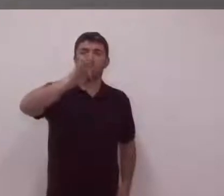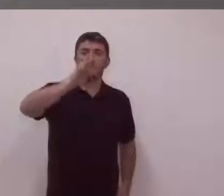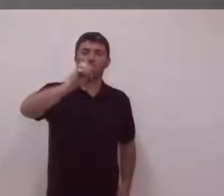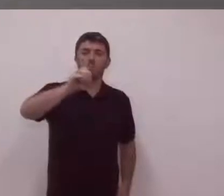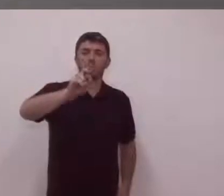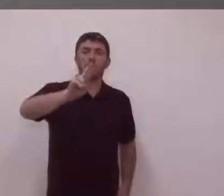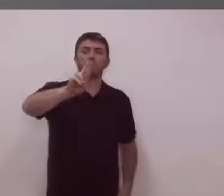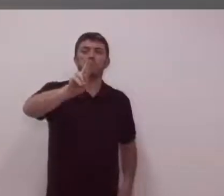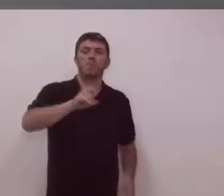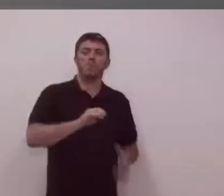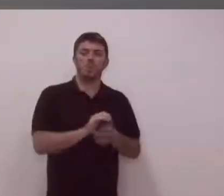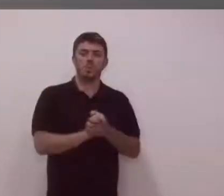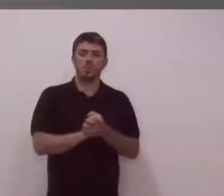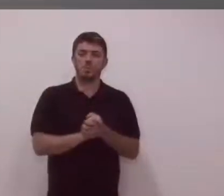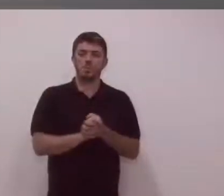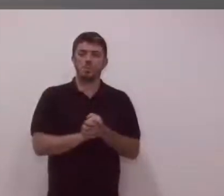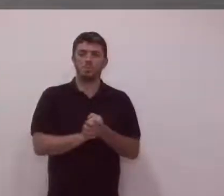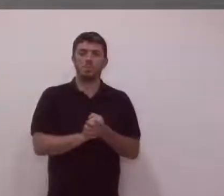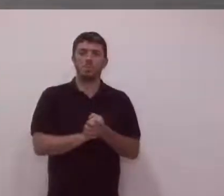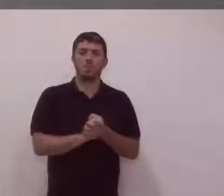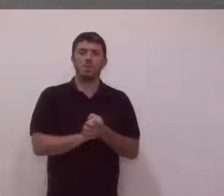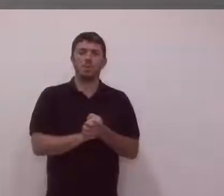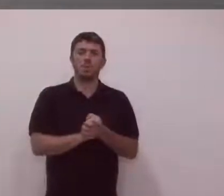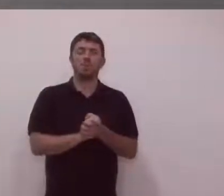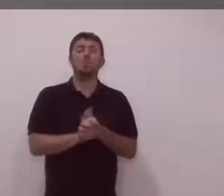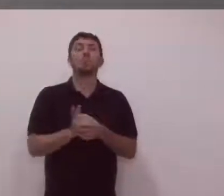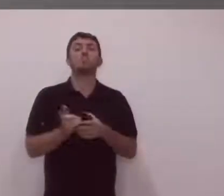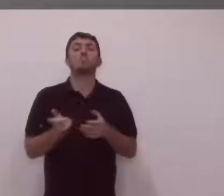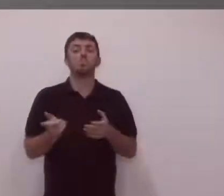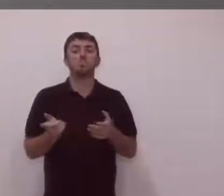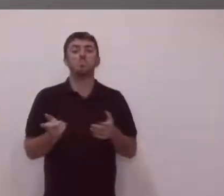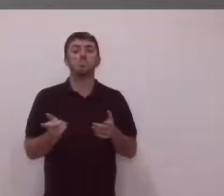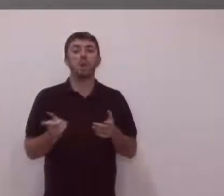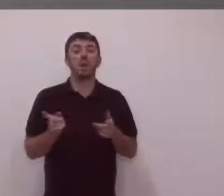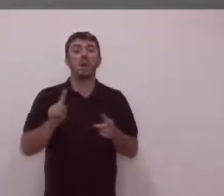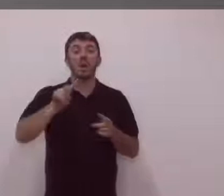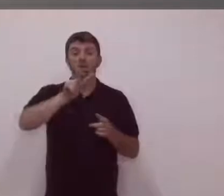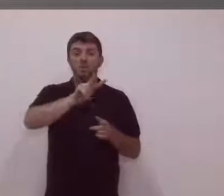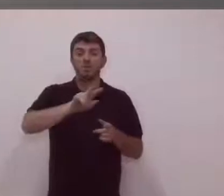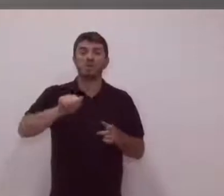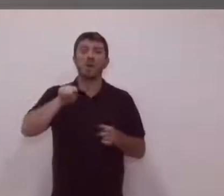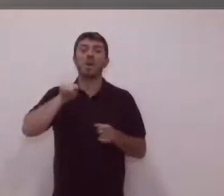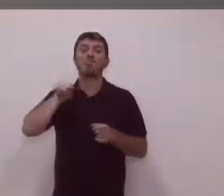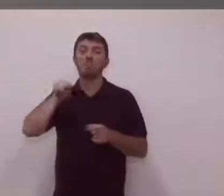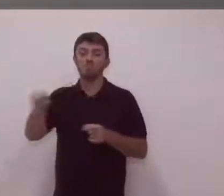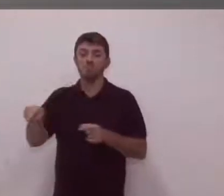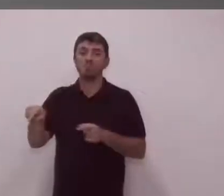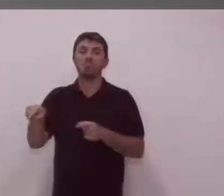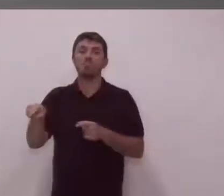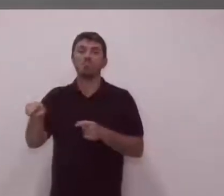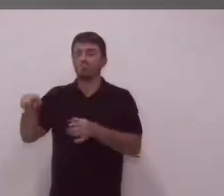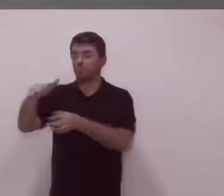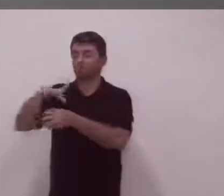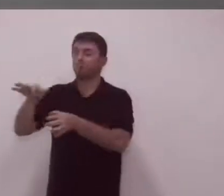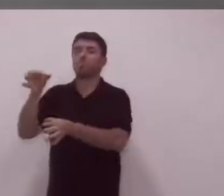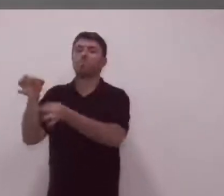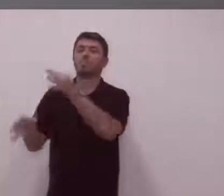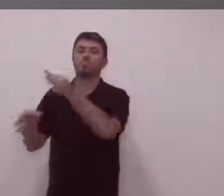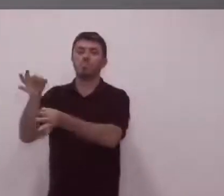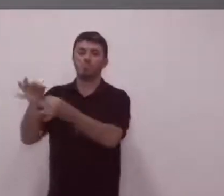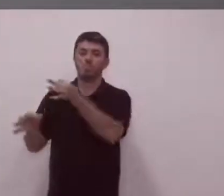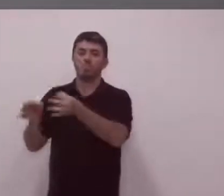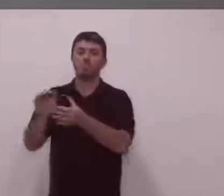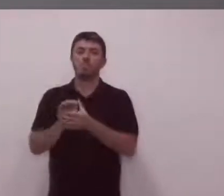haverá sim condenação na esfera judicial vereador